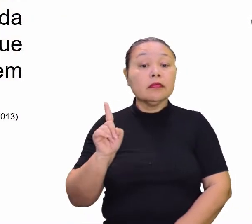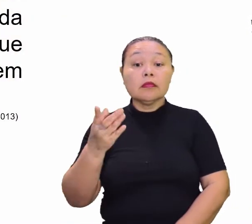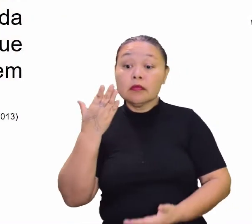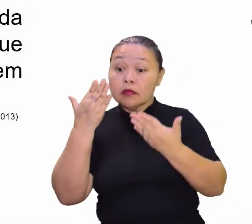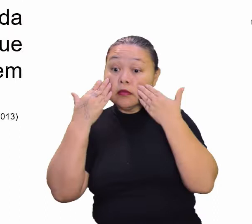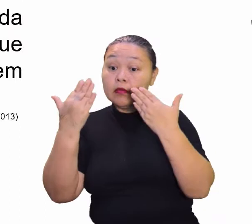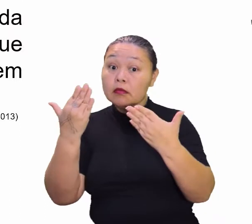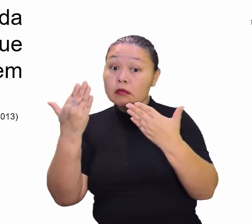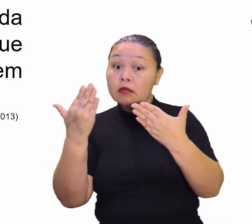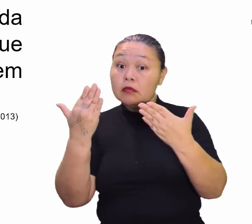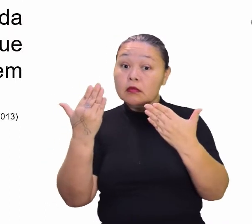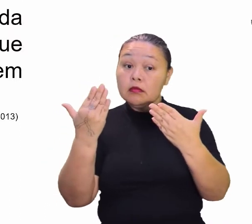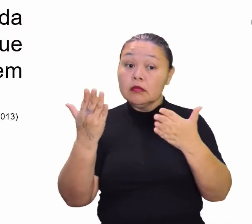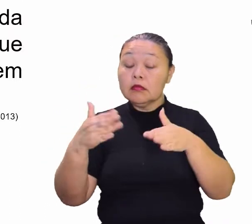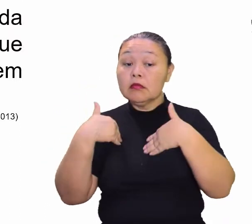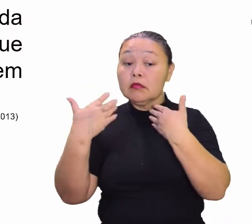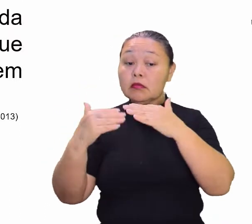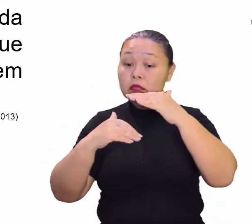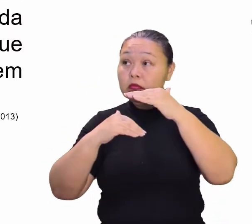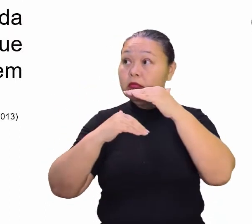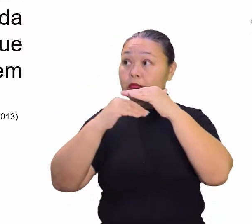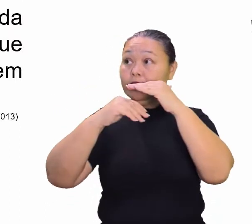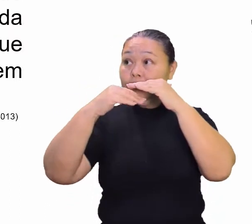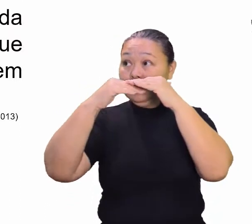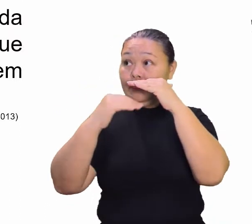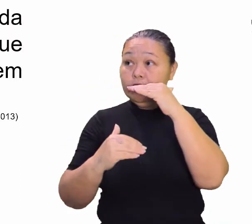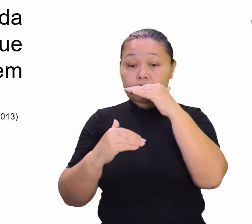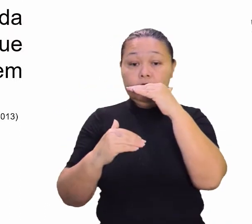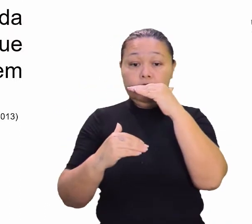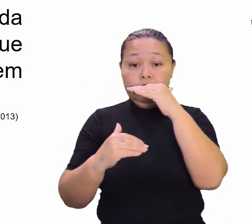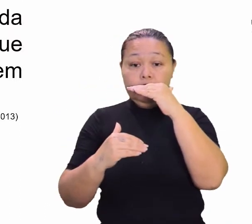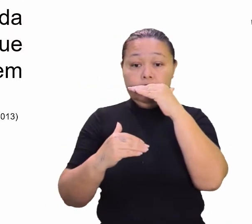Fica evidente que a condição de